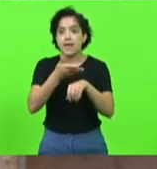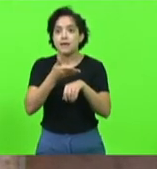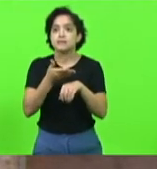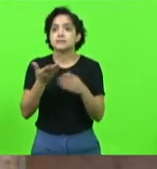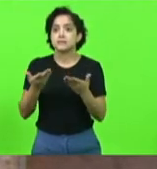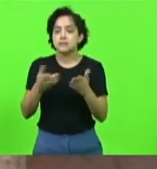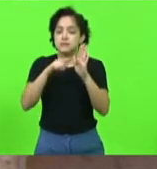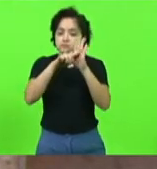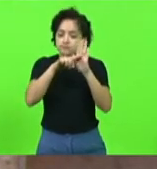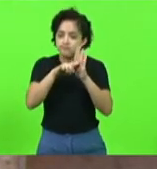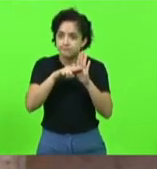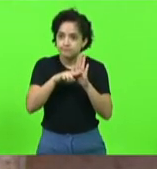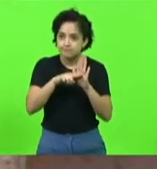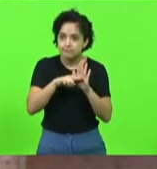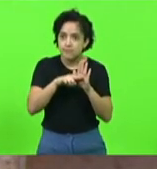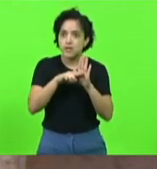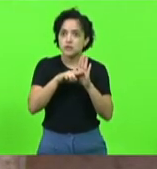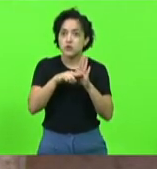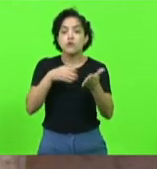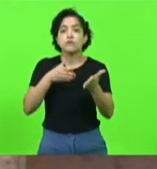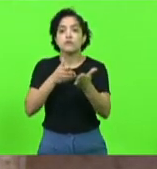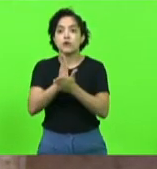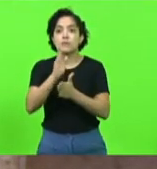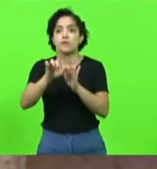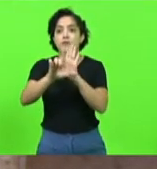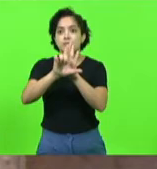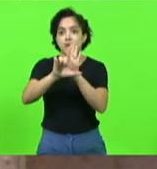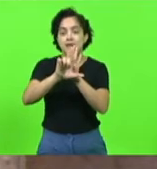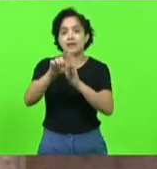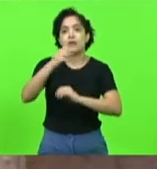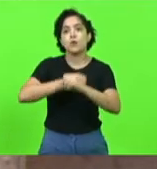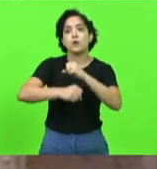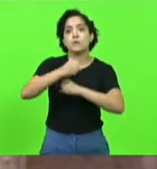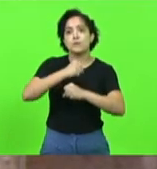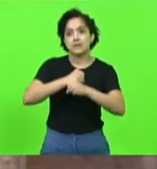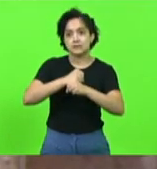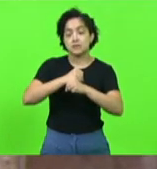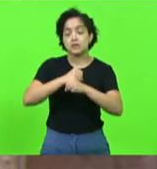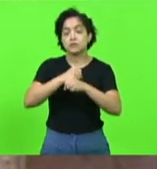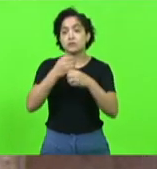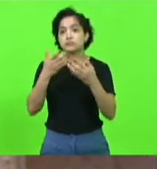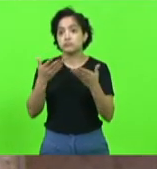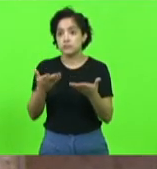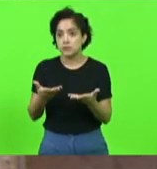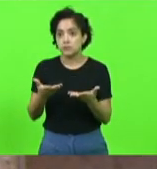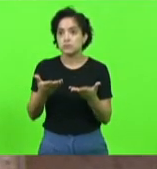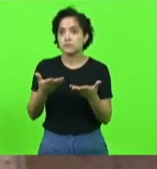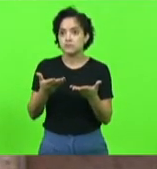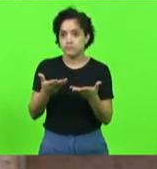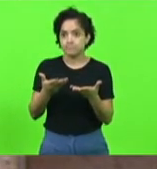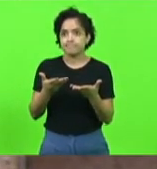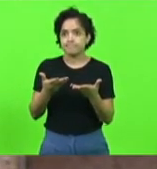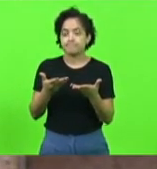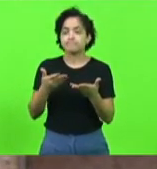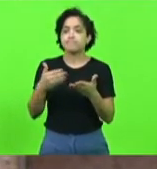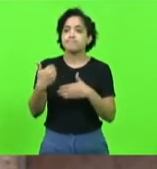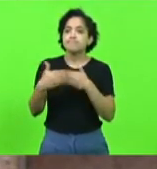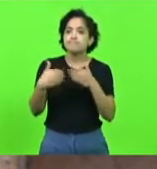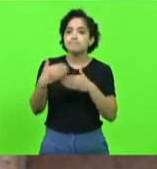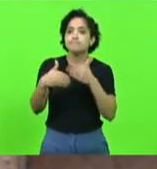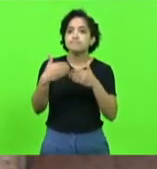Esse teste, ele foi aprovado uma lei o ano passado, prevê, então, escalonadamente,